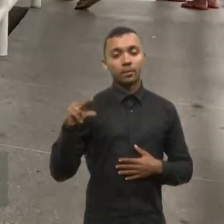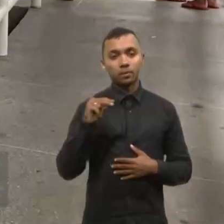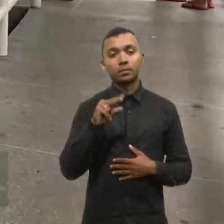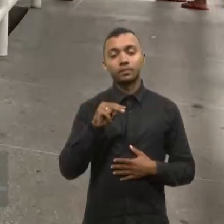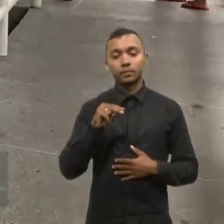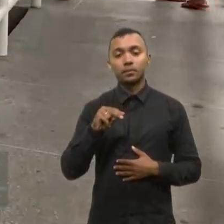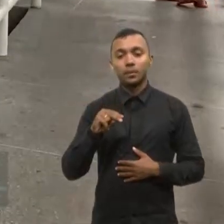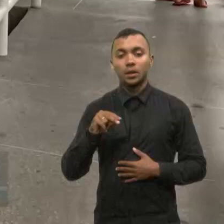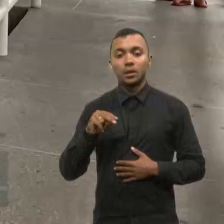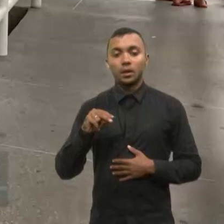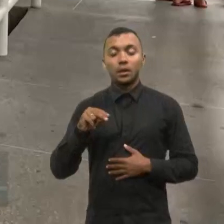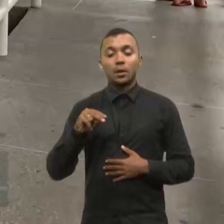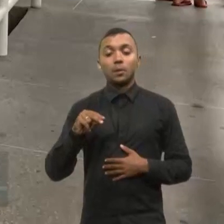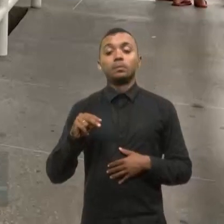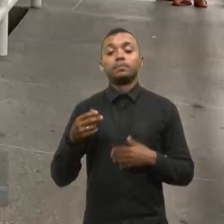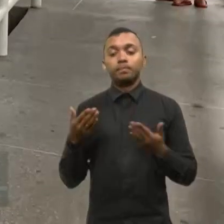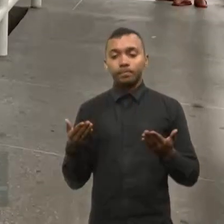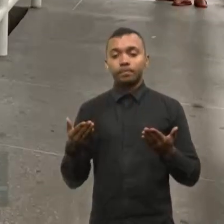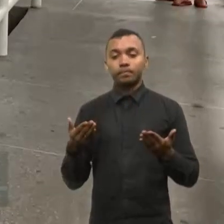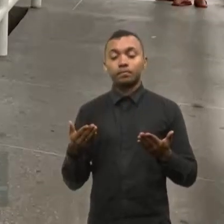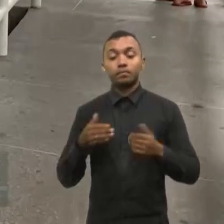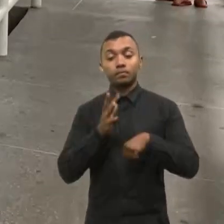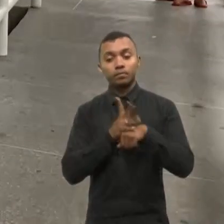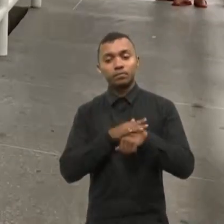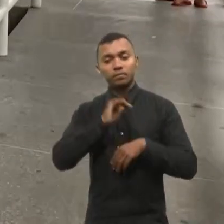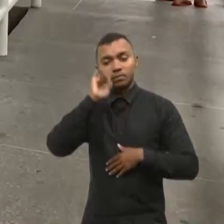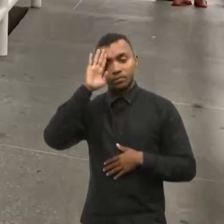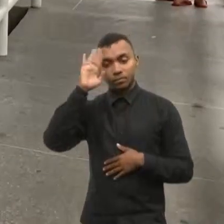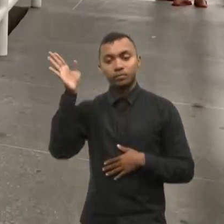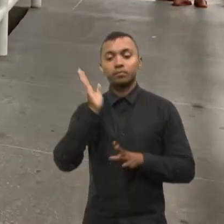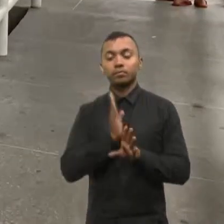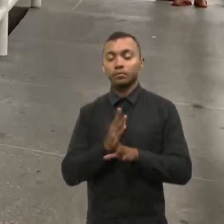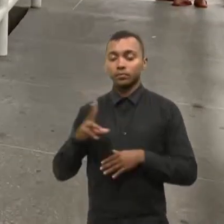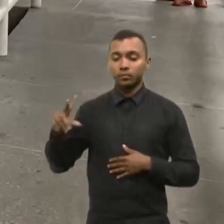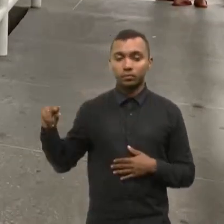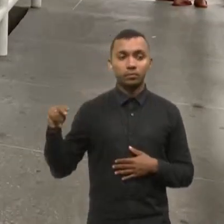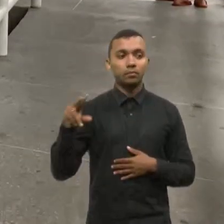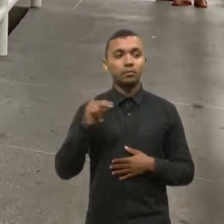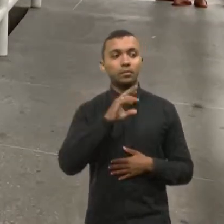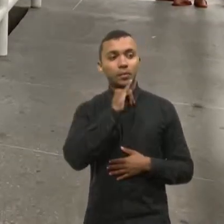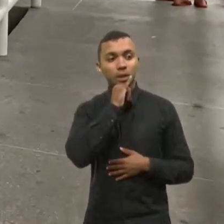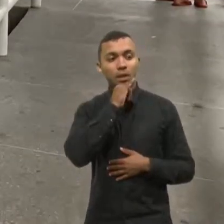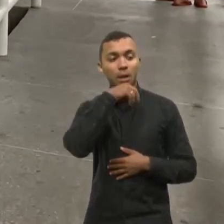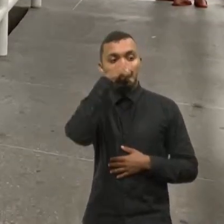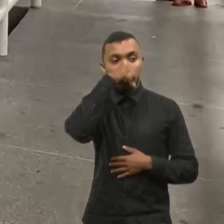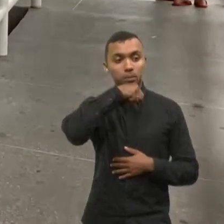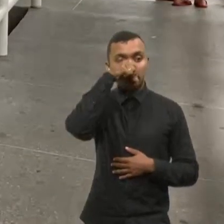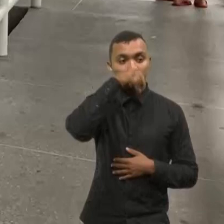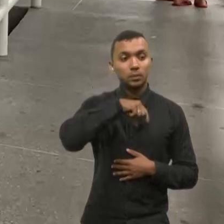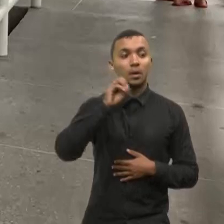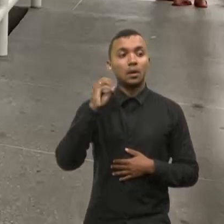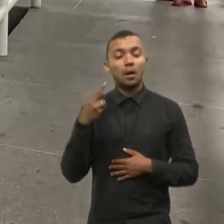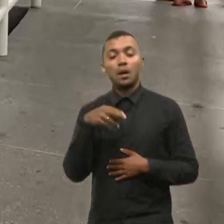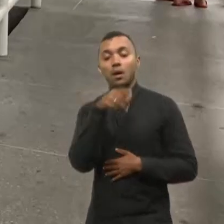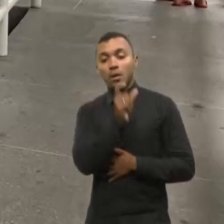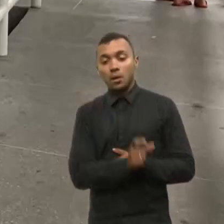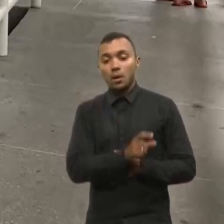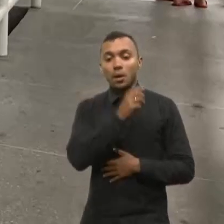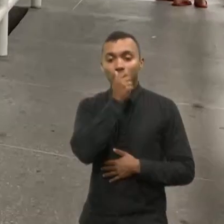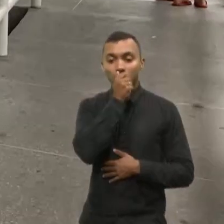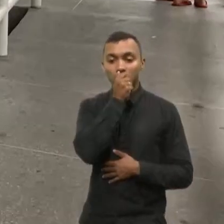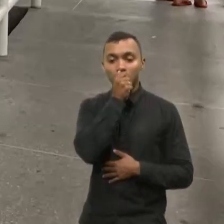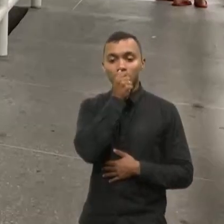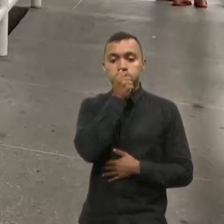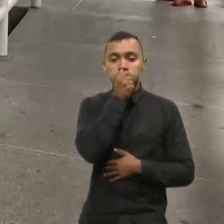e realmente está correto, porque são as doenças principalmente causadas por vírus, né? O resfriado comum, a gripe e o Covid. Então, o